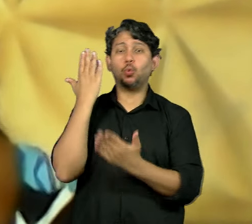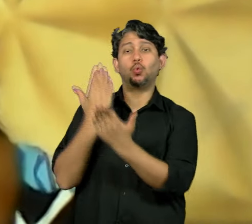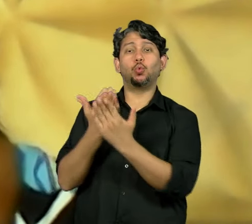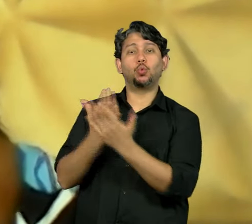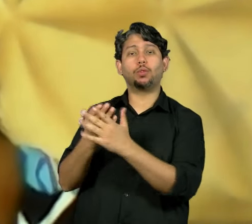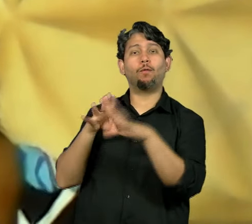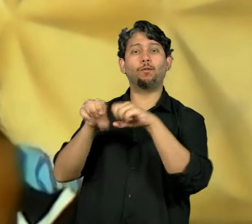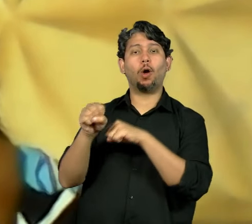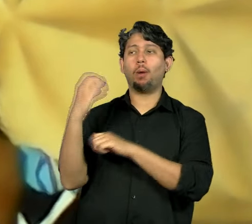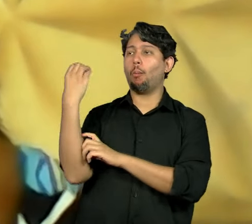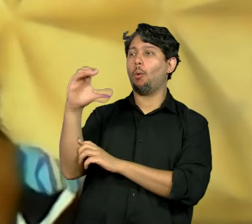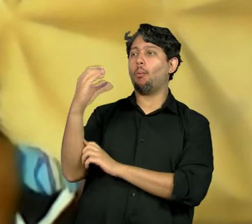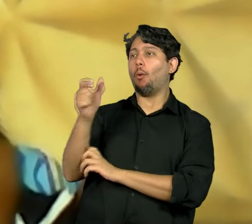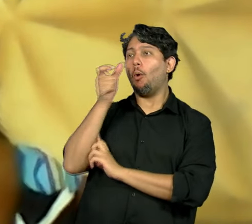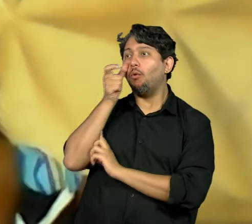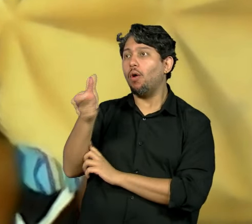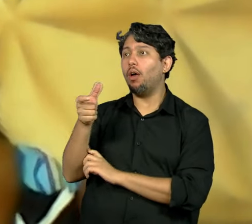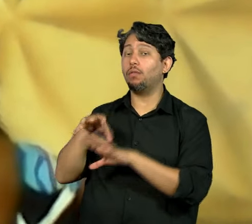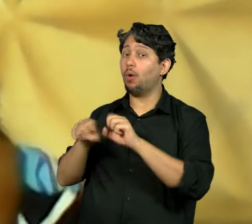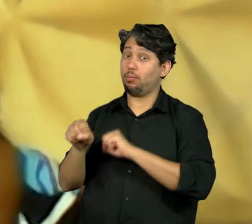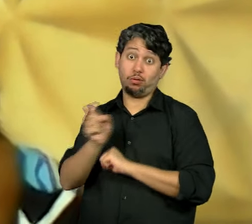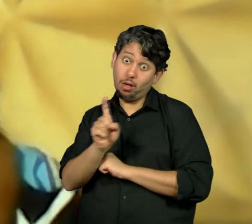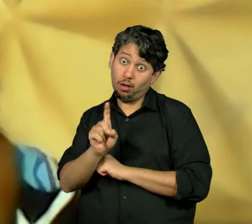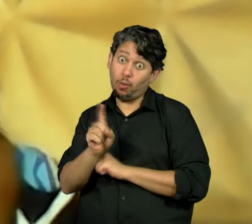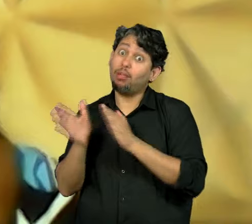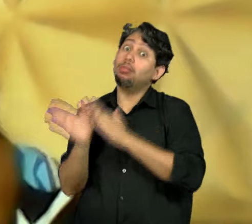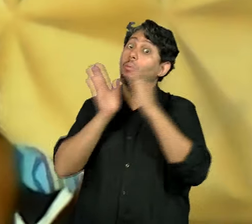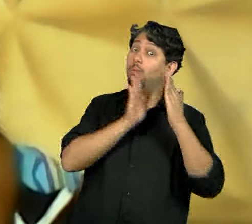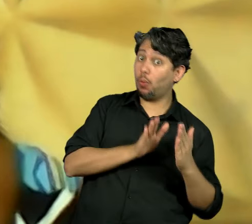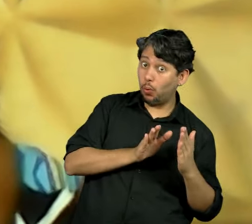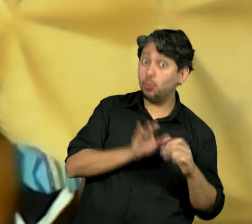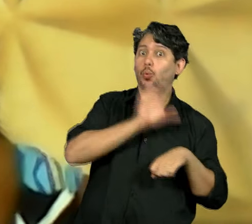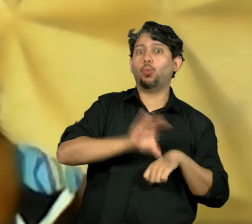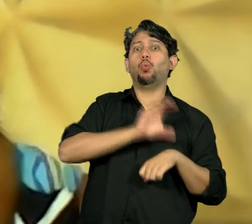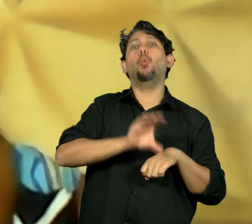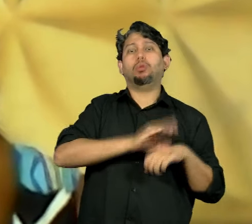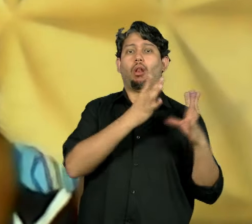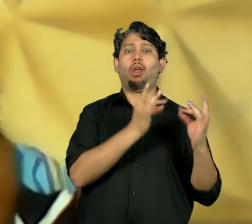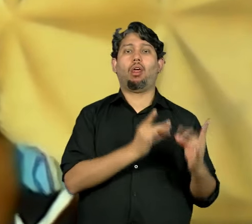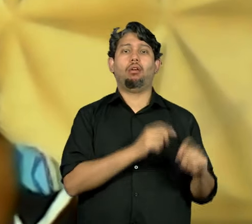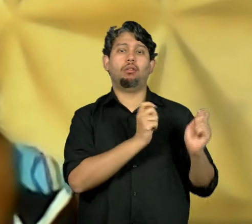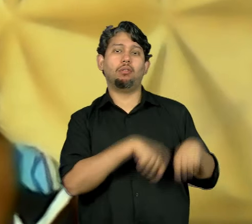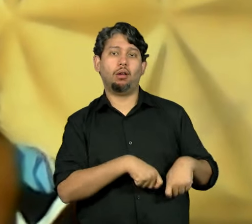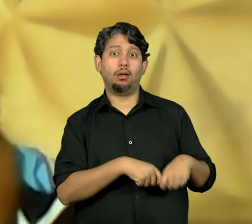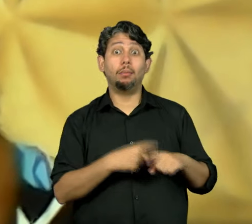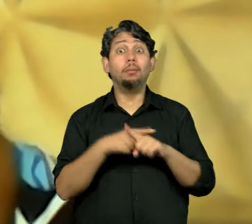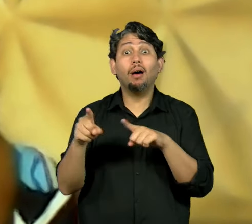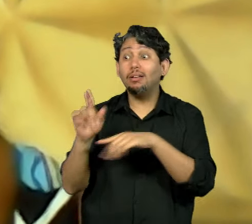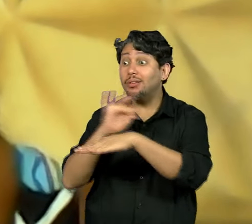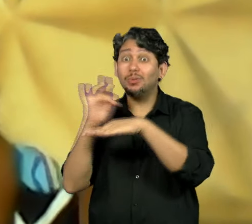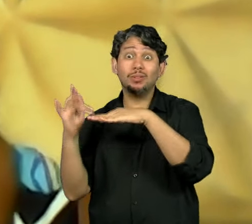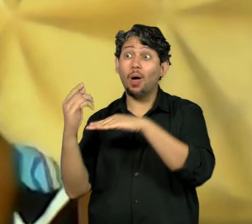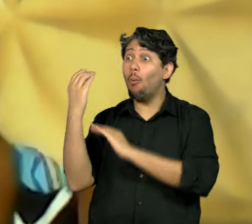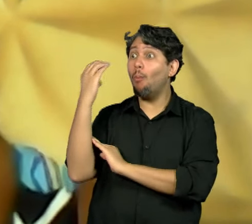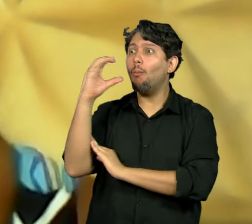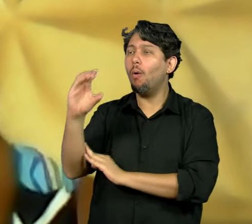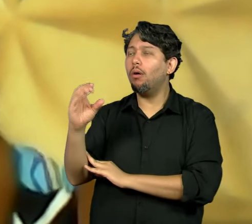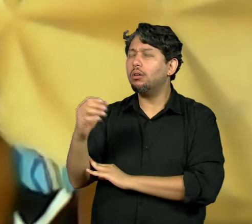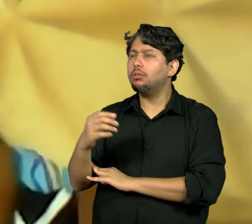letramento racial. Por isso a oferta de cursos, né? Mas as redes sociais, elas já trazem, sim, uma grande elevação